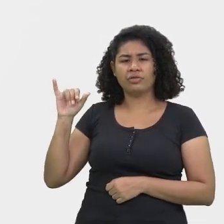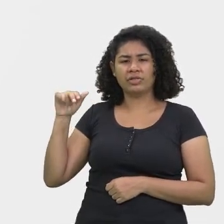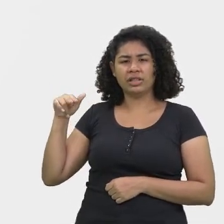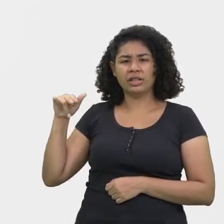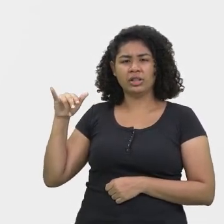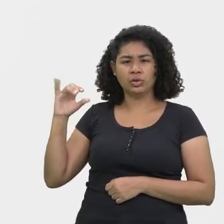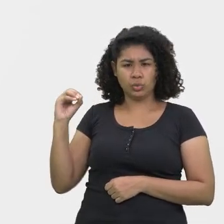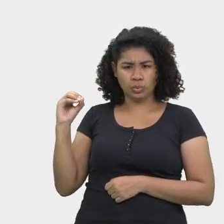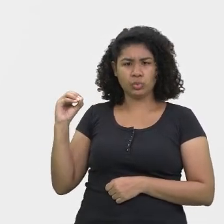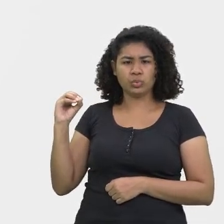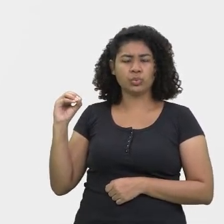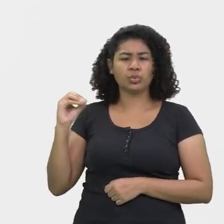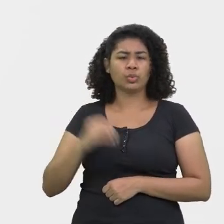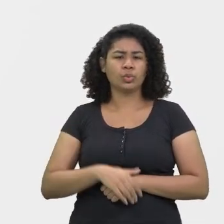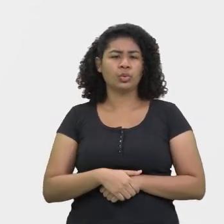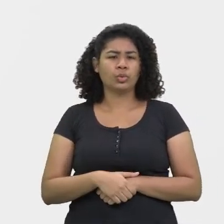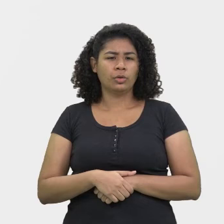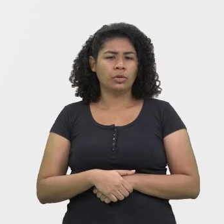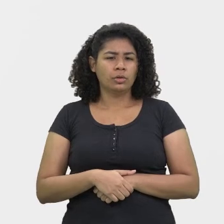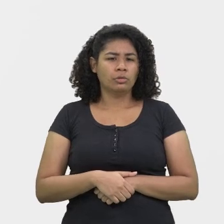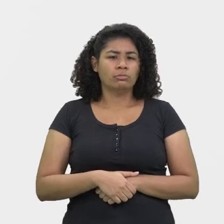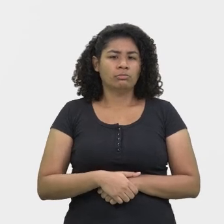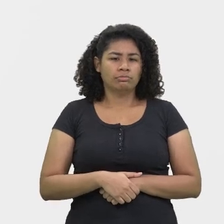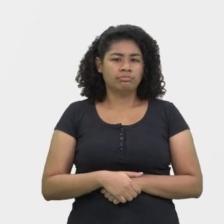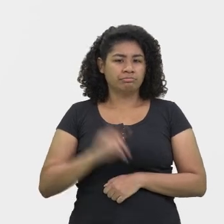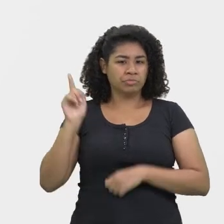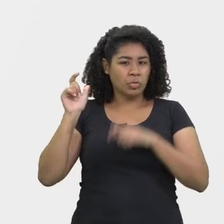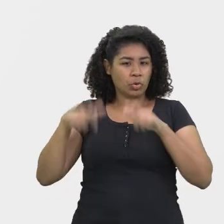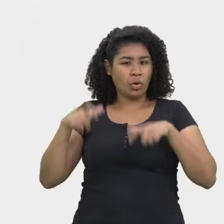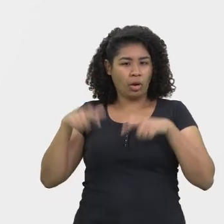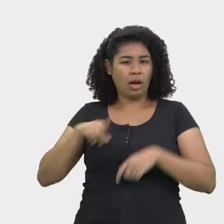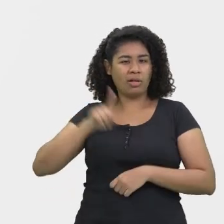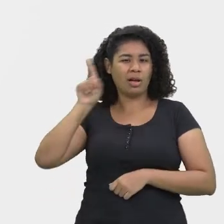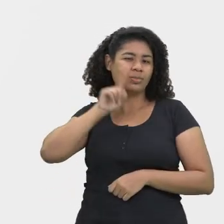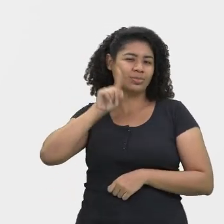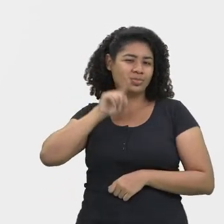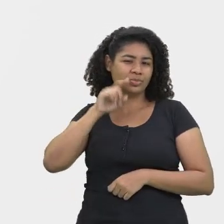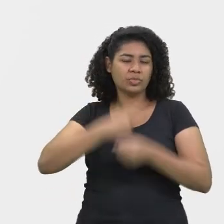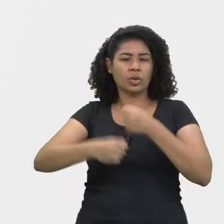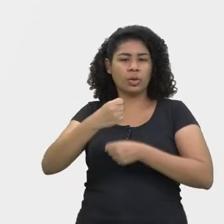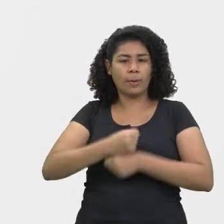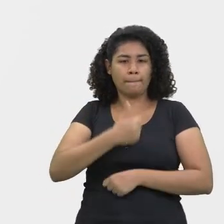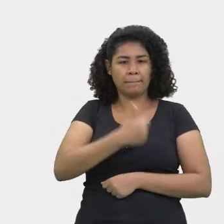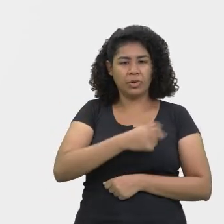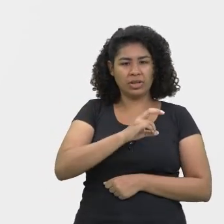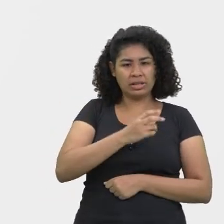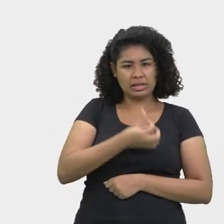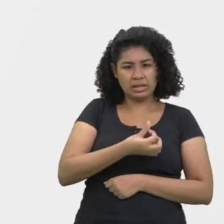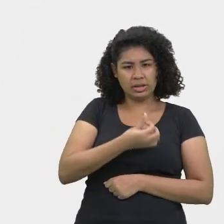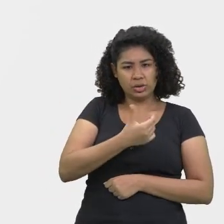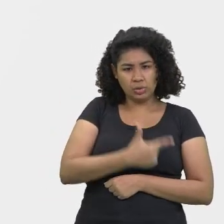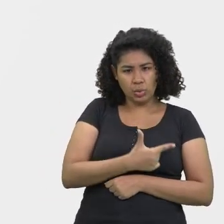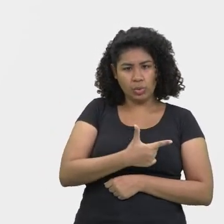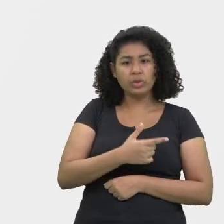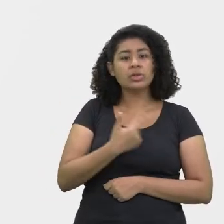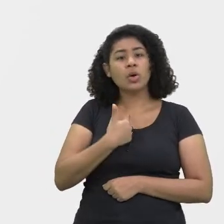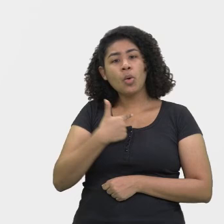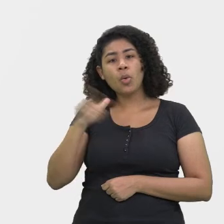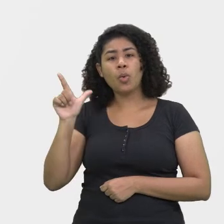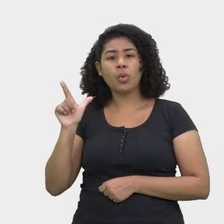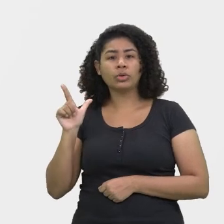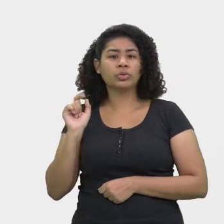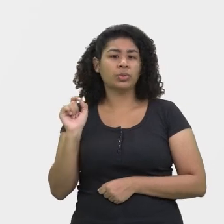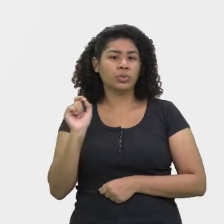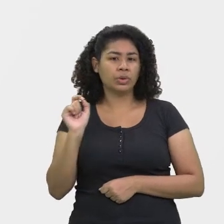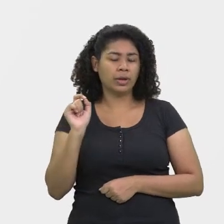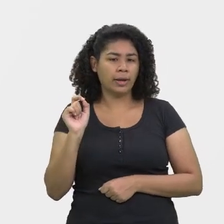atualmente compreendem os Estados Unidos. Uma em 1562, na Carolina do Sul, projeto